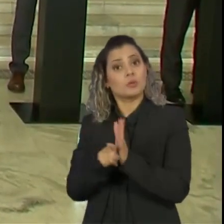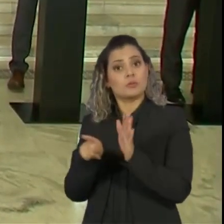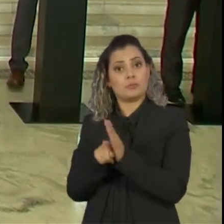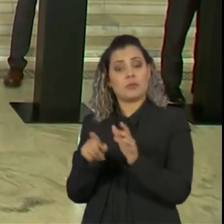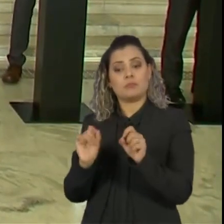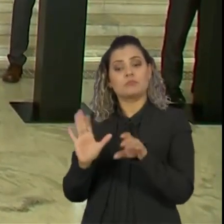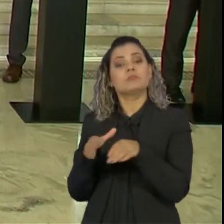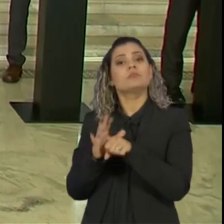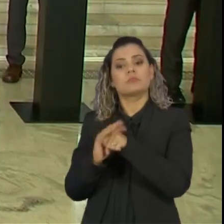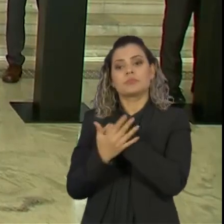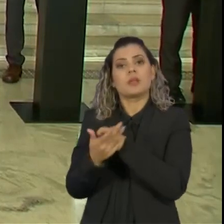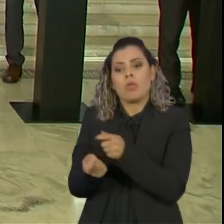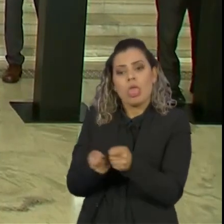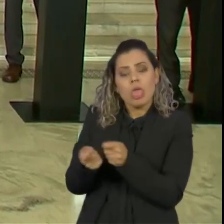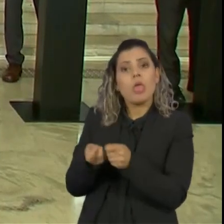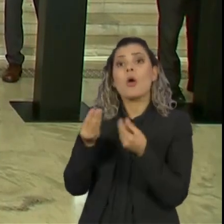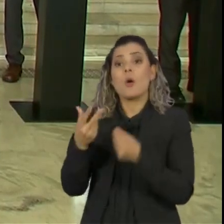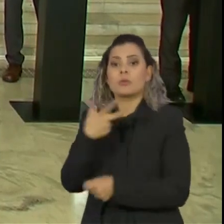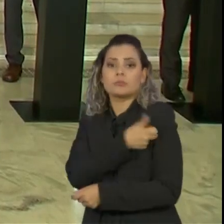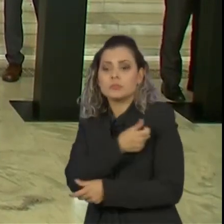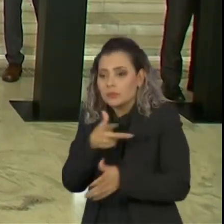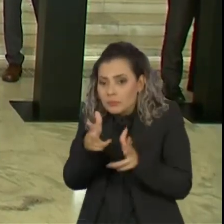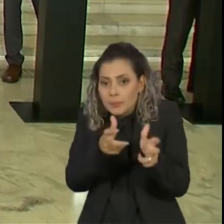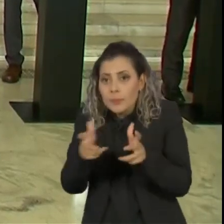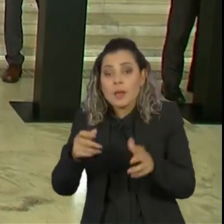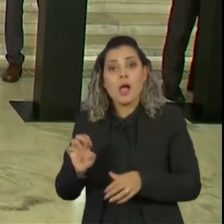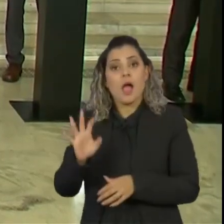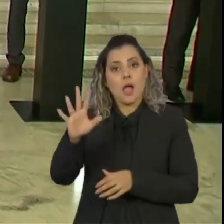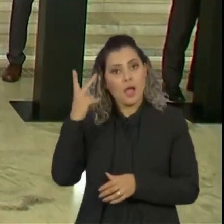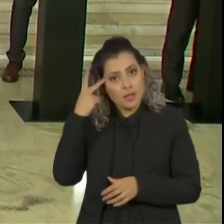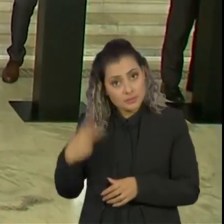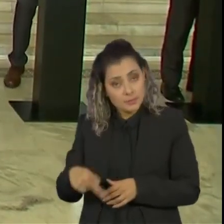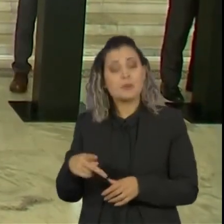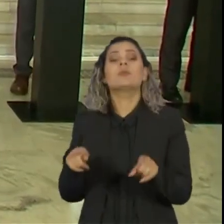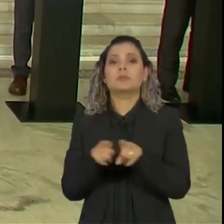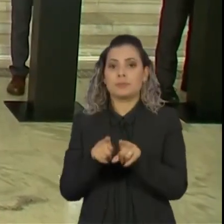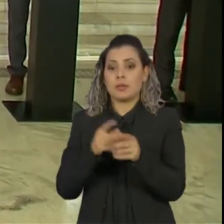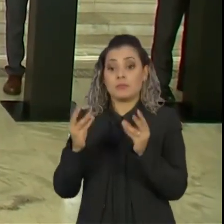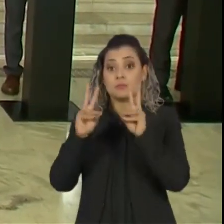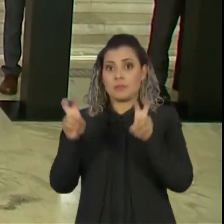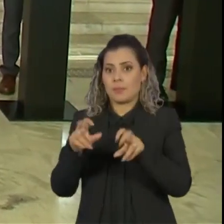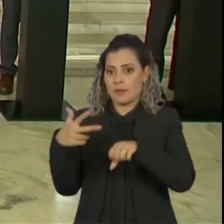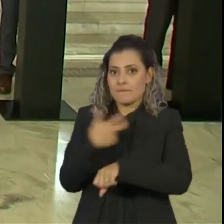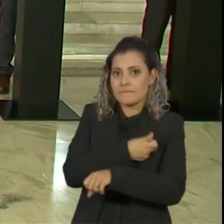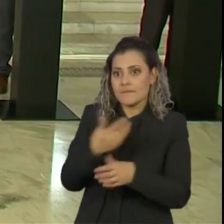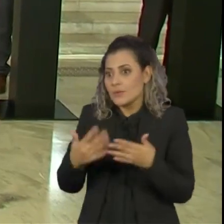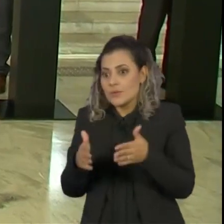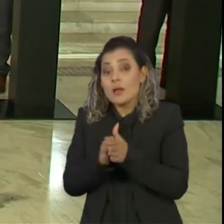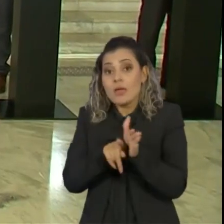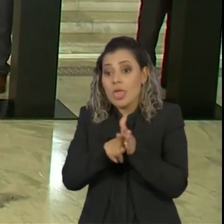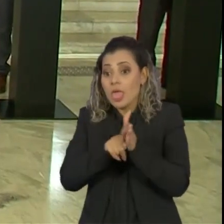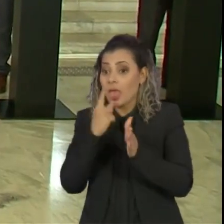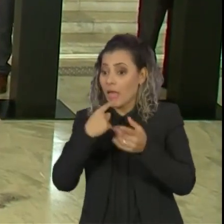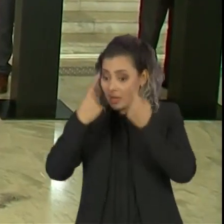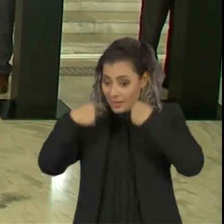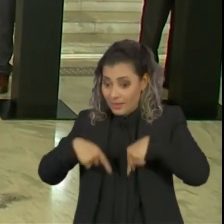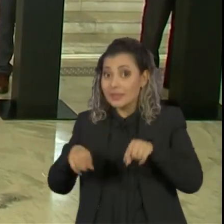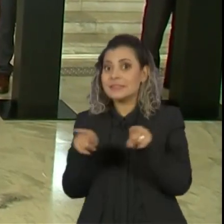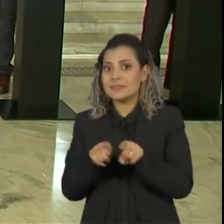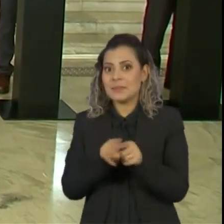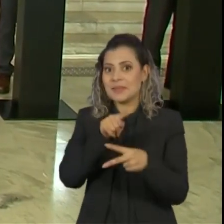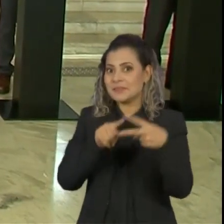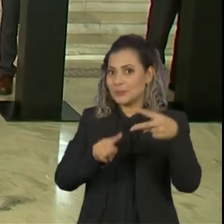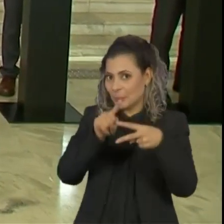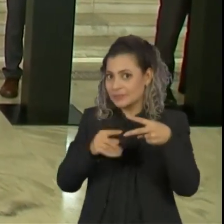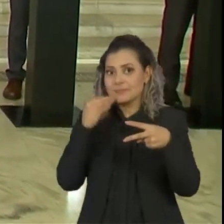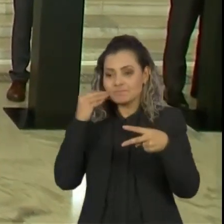os testes que são feitos em todo o estado para a detecção da Covid-19 e também os testes da nova vacina